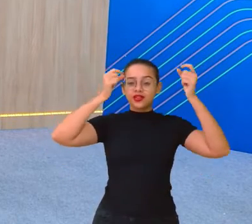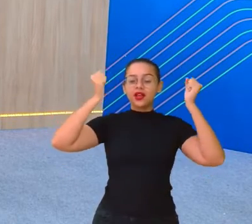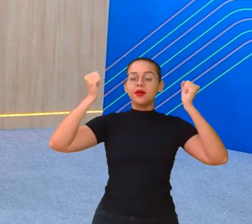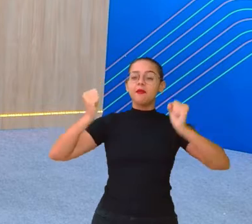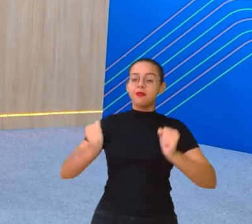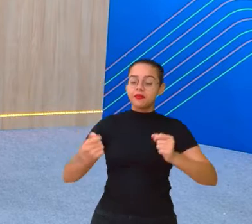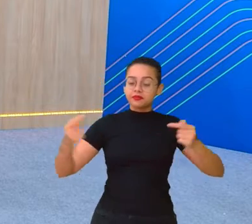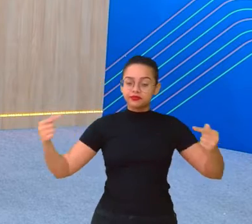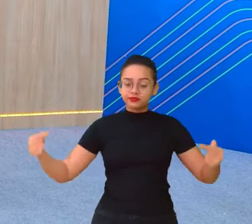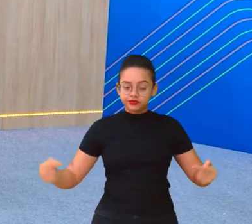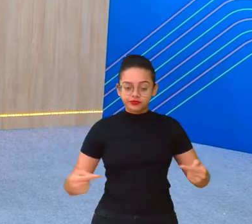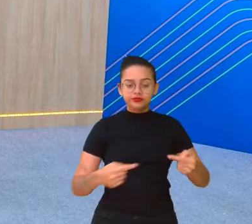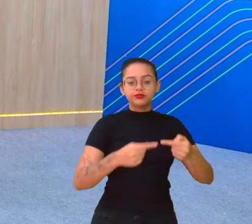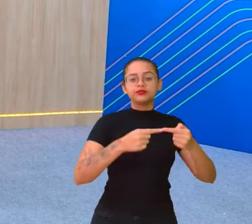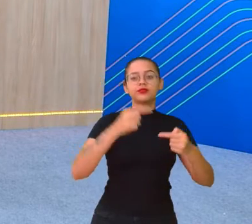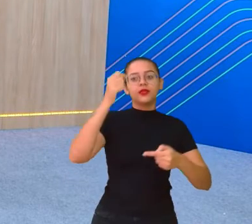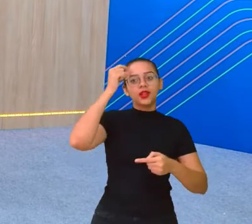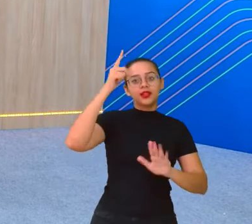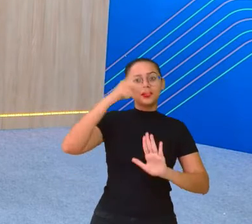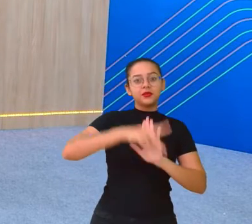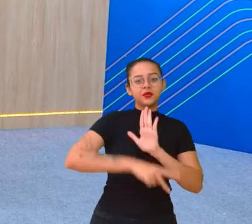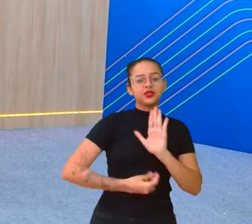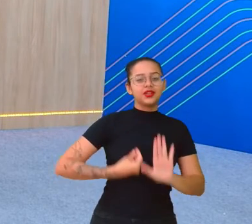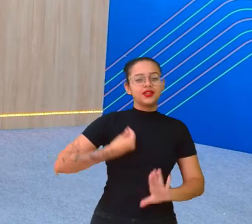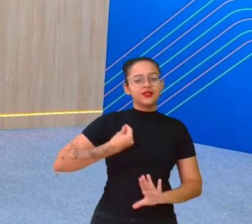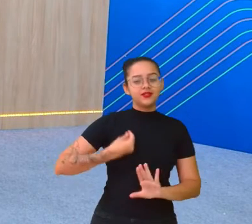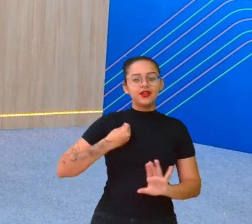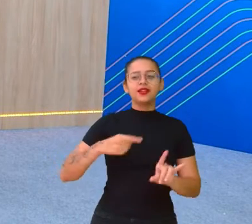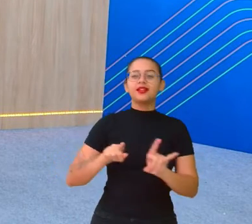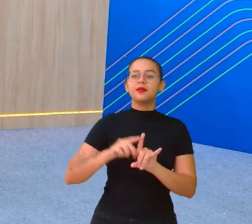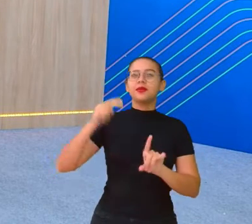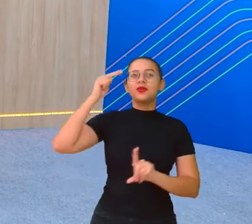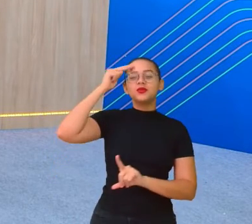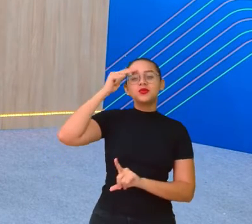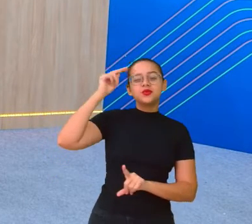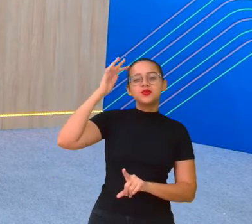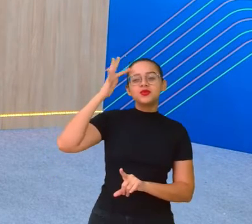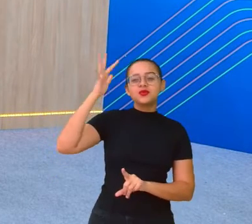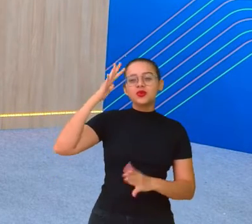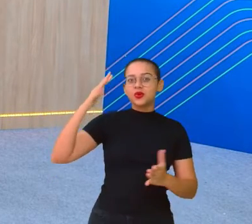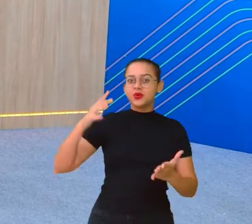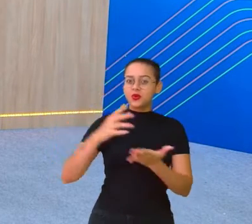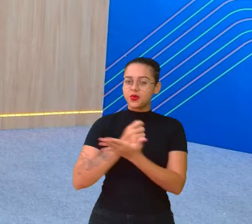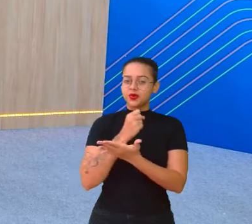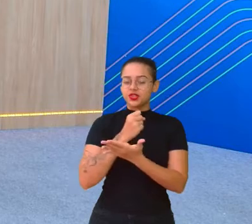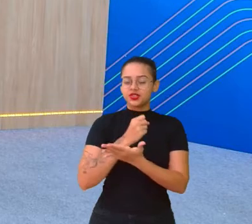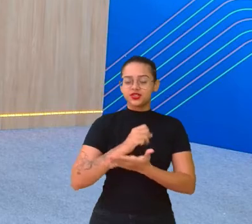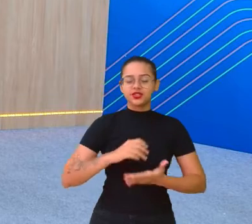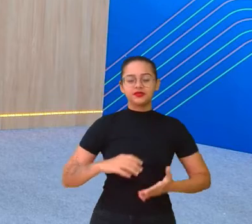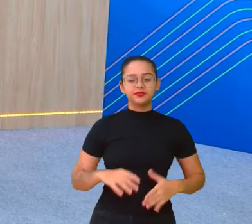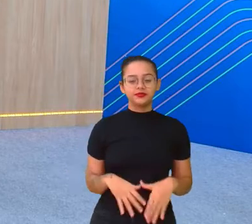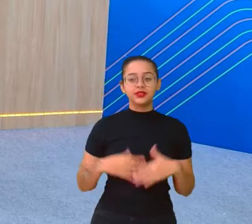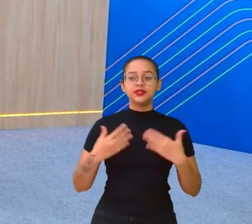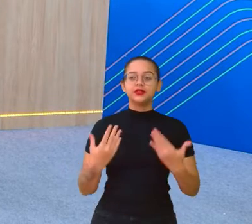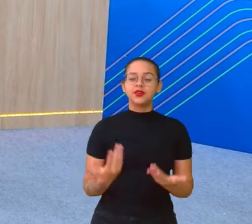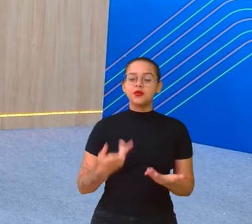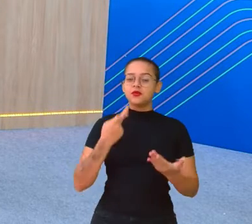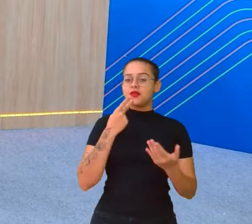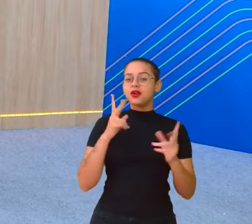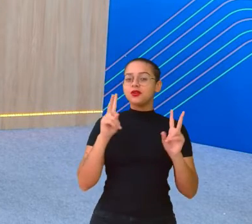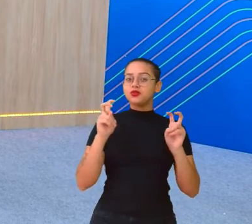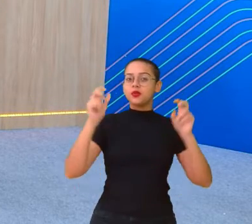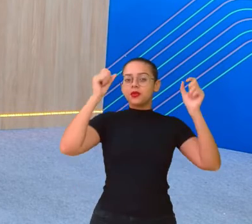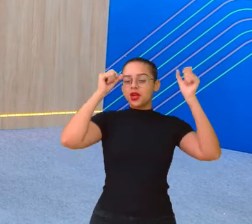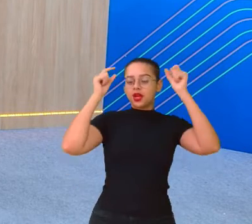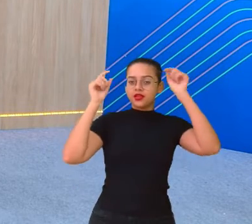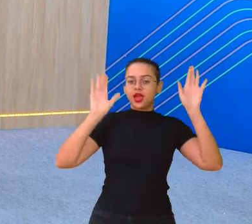estar aliada a essa ideia do projeto de vida, a essa ideia de sonho, a essa ideia de conquista, Yolanda. Gente, falar em criatividade, às vezes é